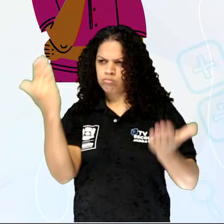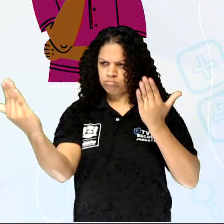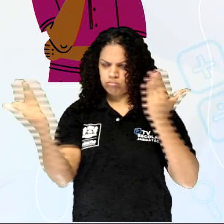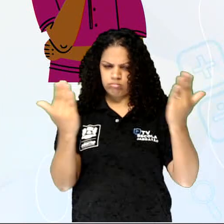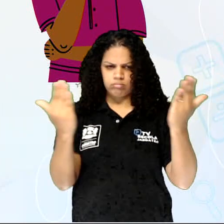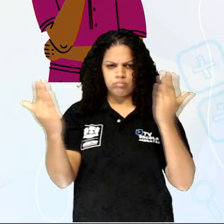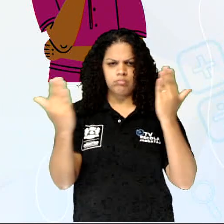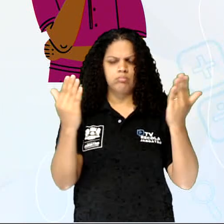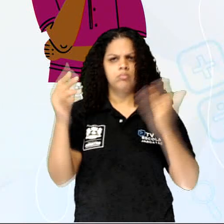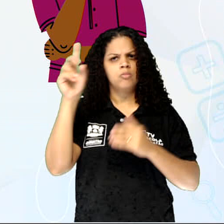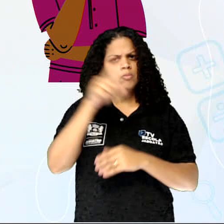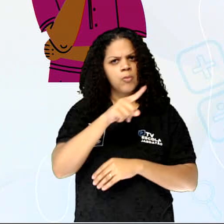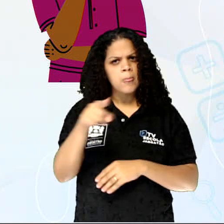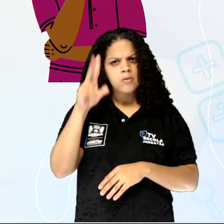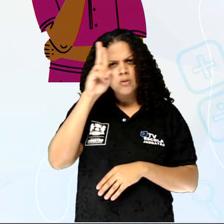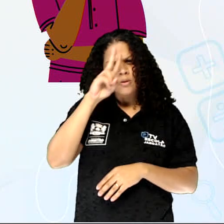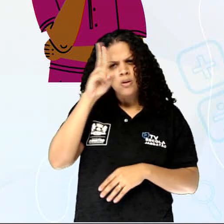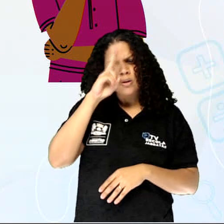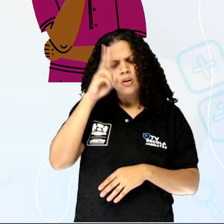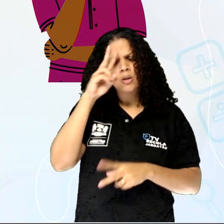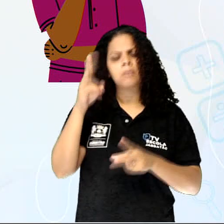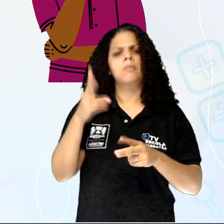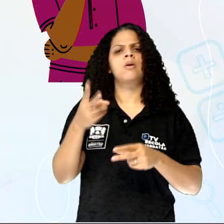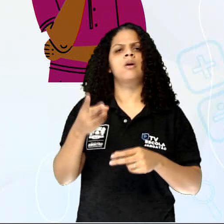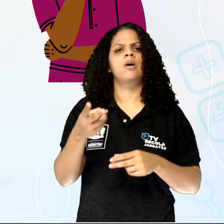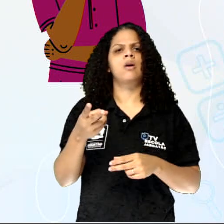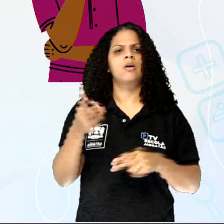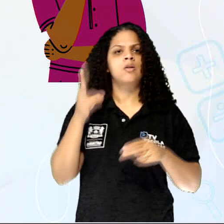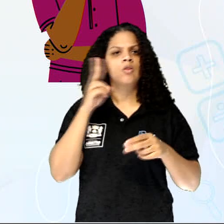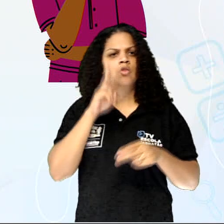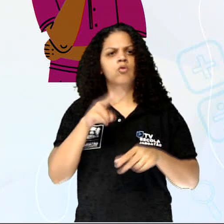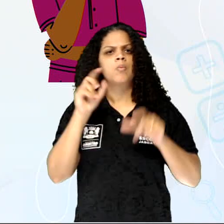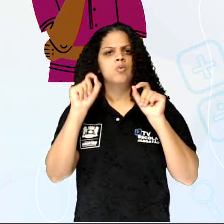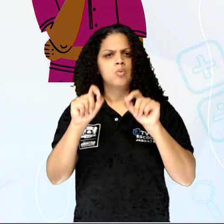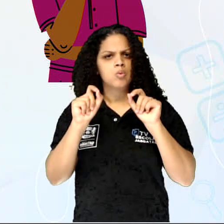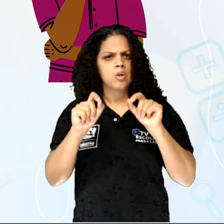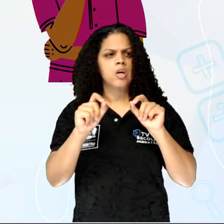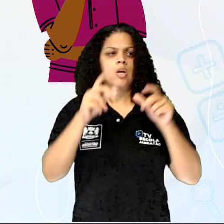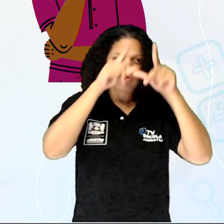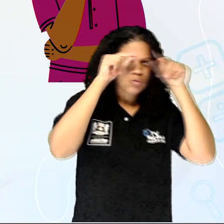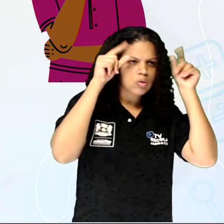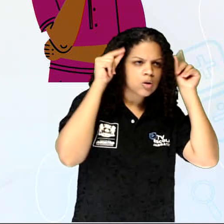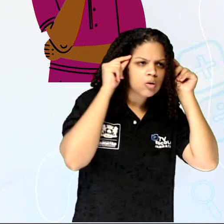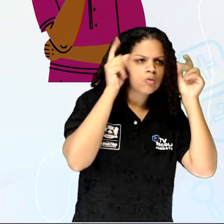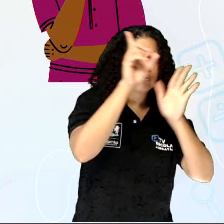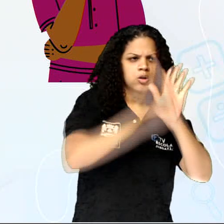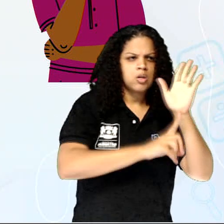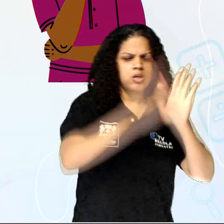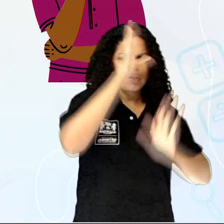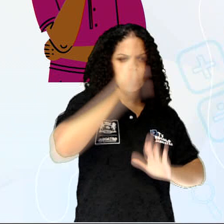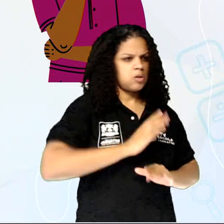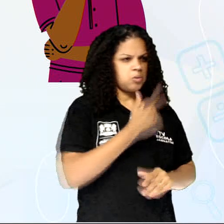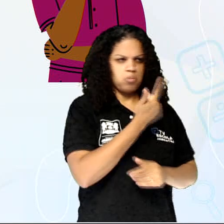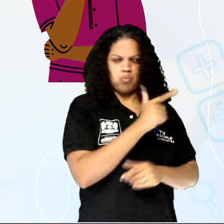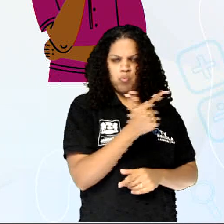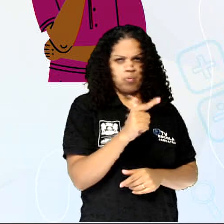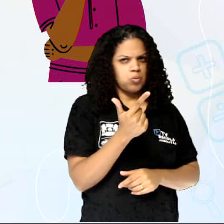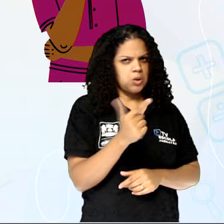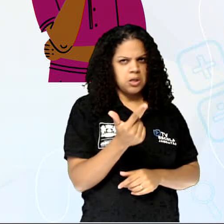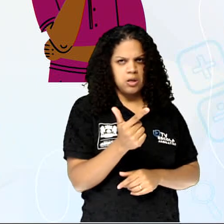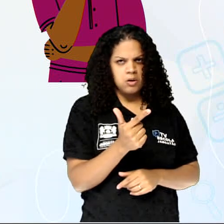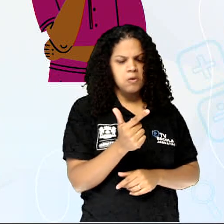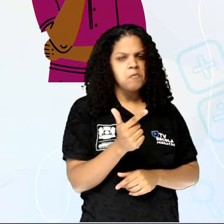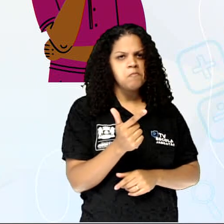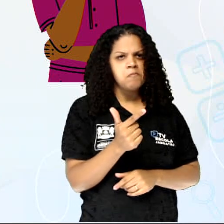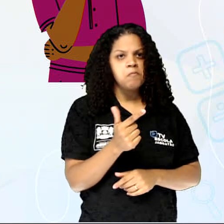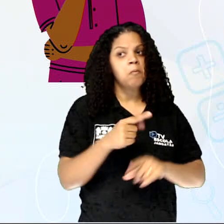nós vimos que as gregas não tinham direito à cidadania, as mulheres não eram consideradas cidadãs,